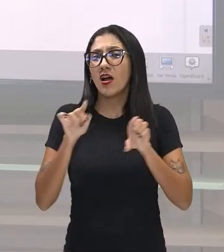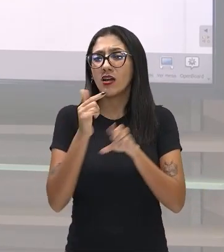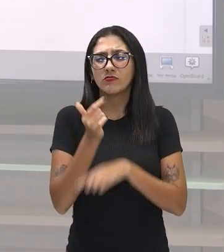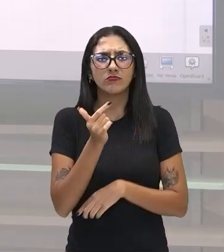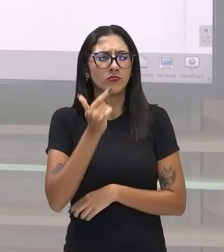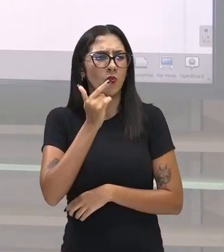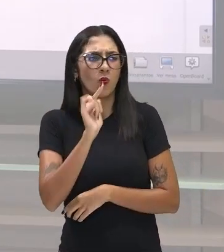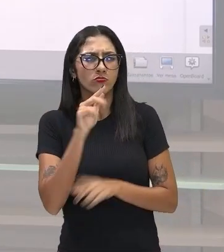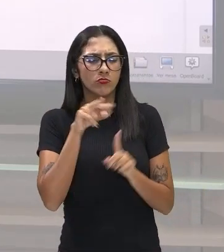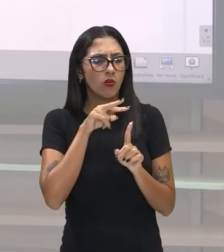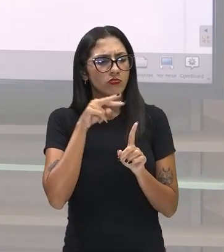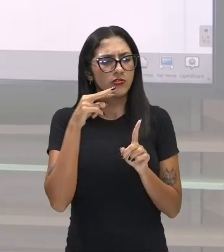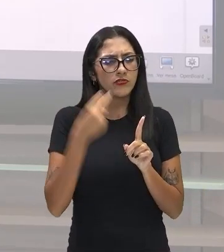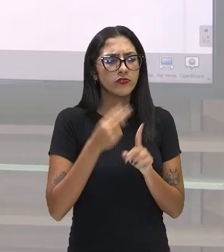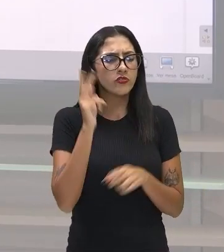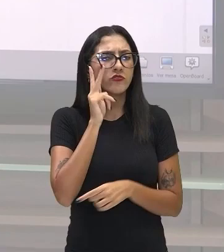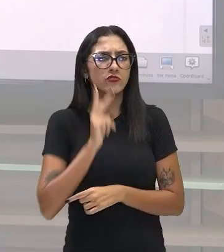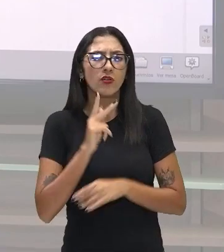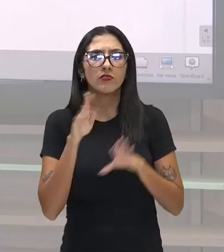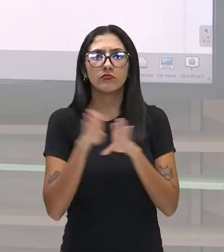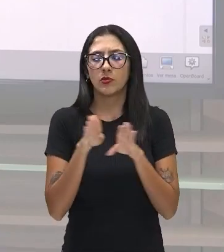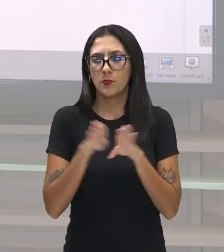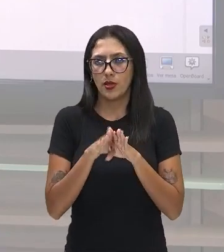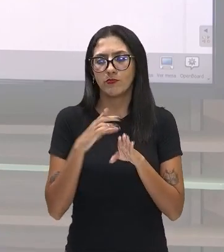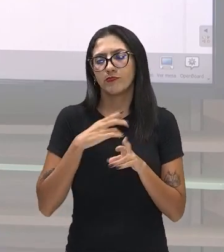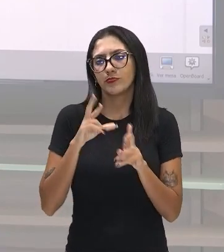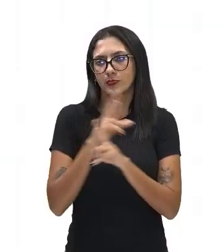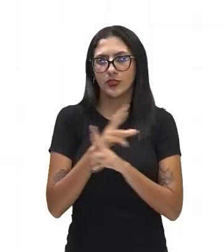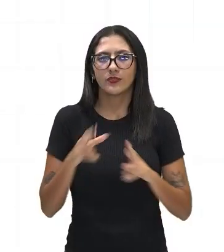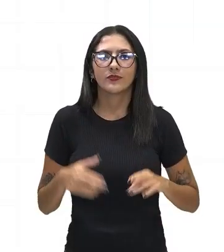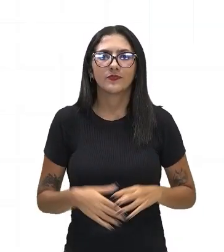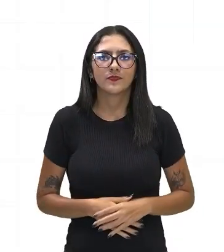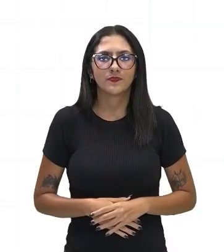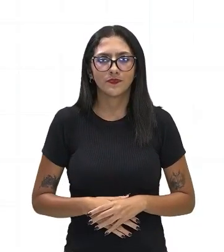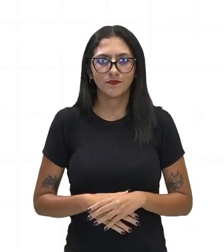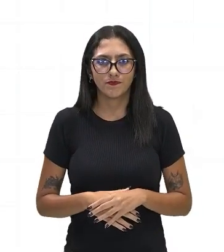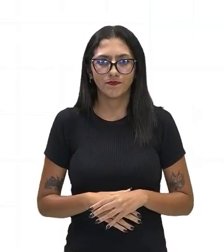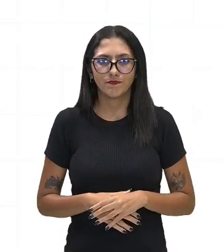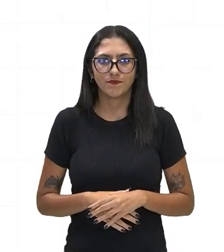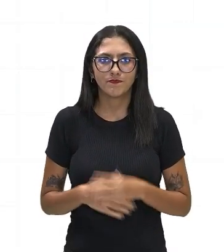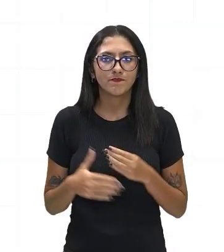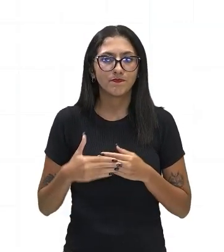vista histórico, também se constitui, não é? Seguindo.